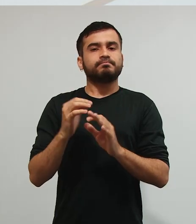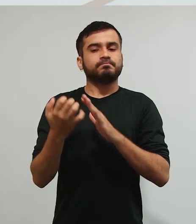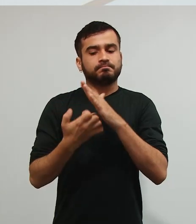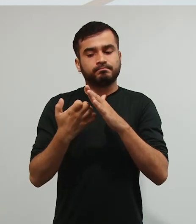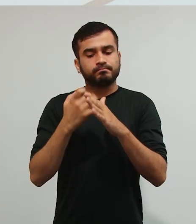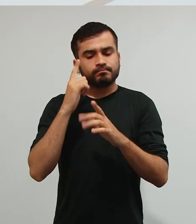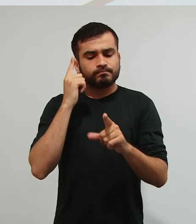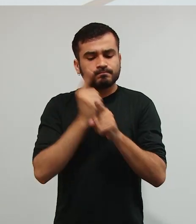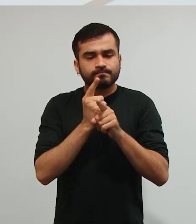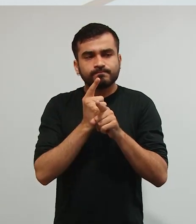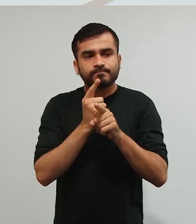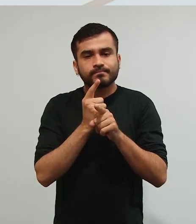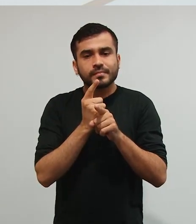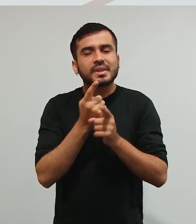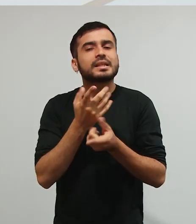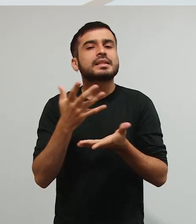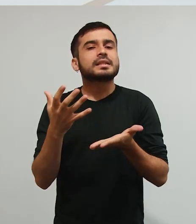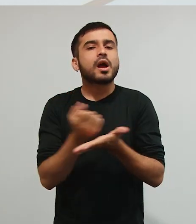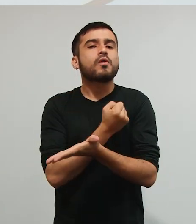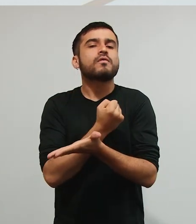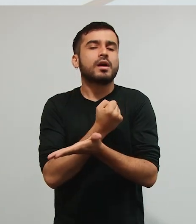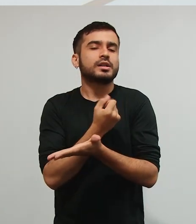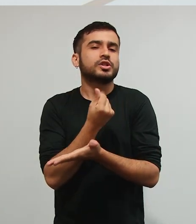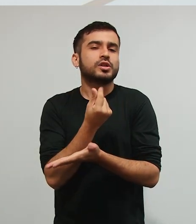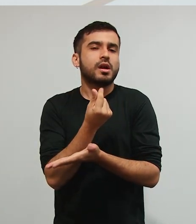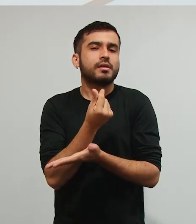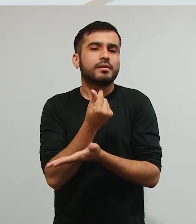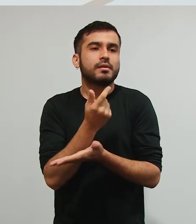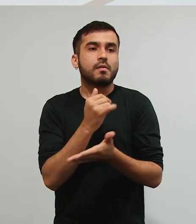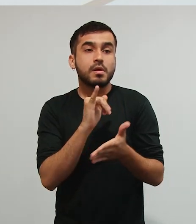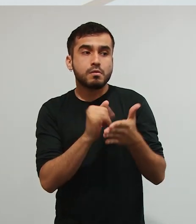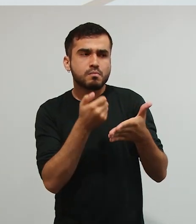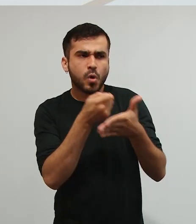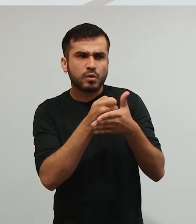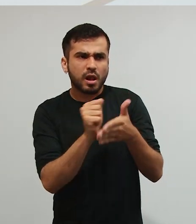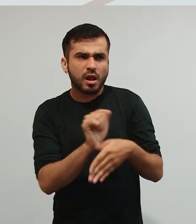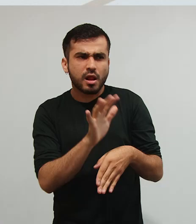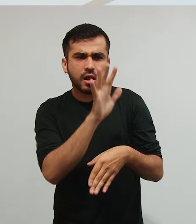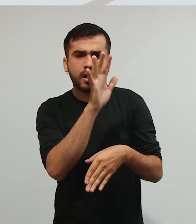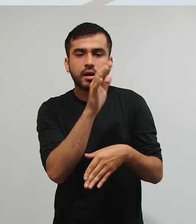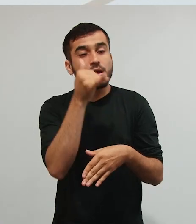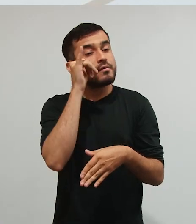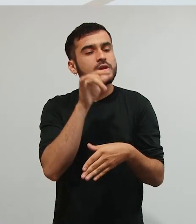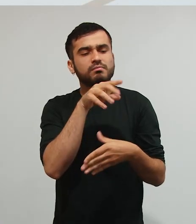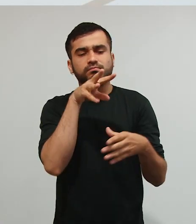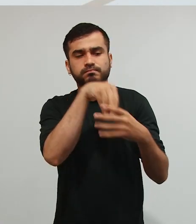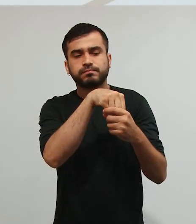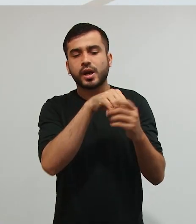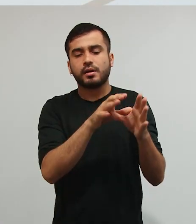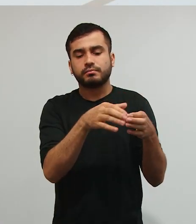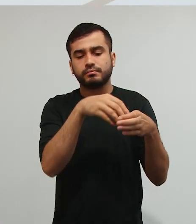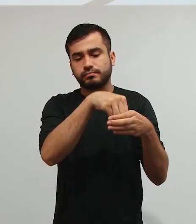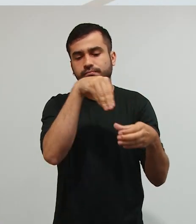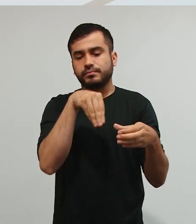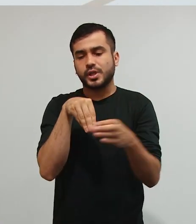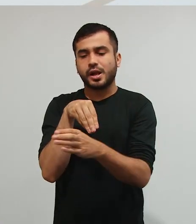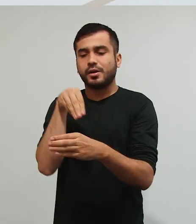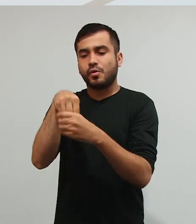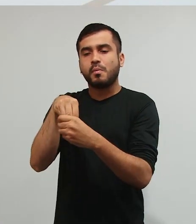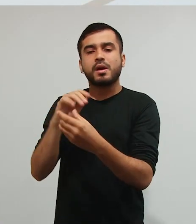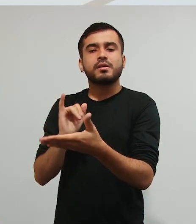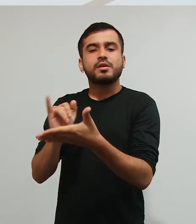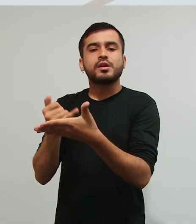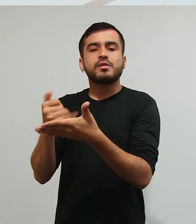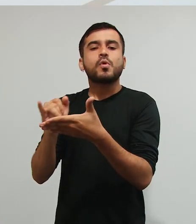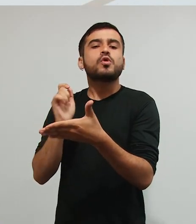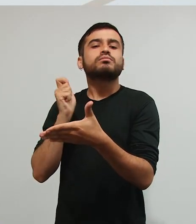tributário encontrou para economizar tributo. Então, se você tiver uma empresa, né, vale muito a pena